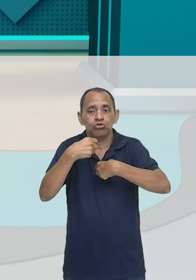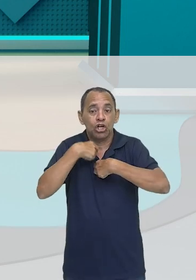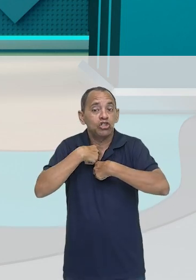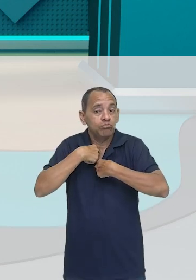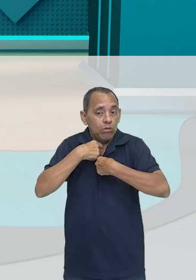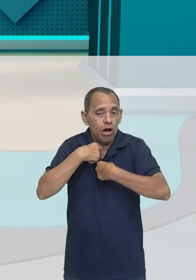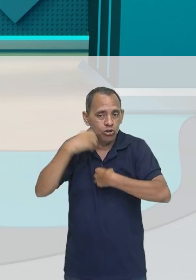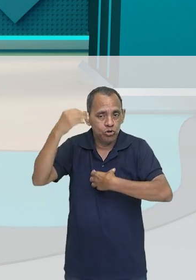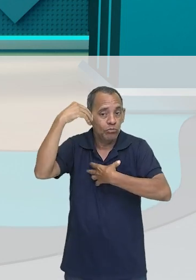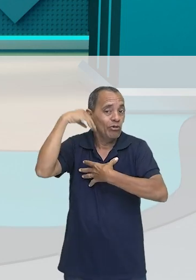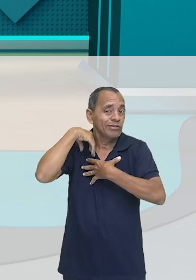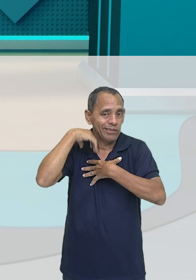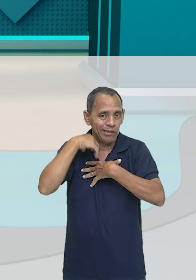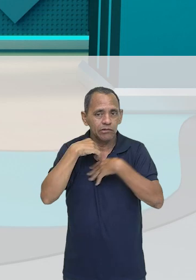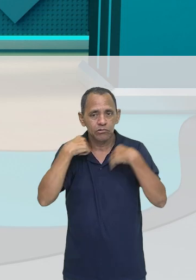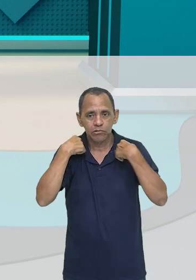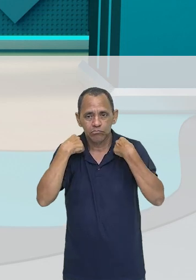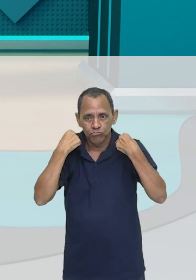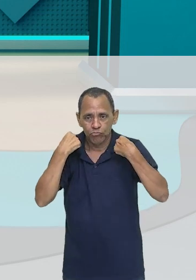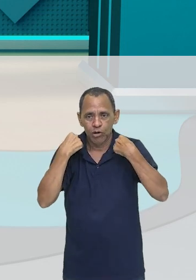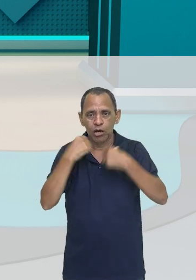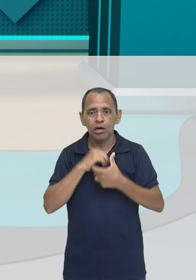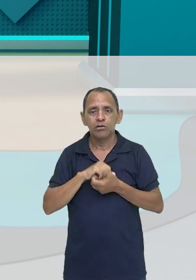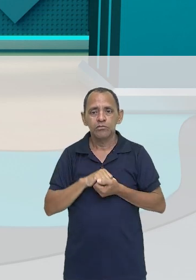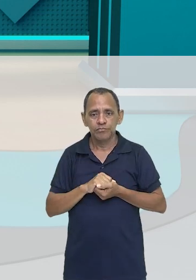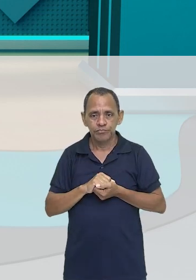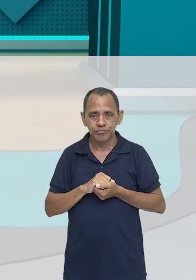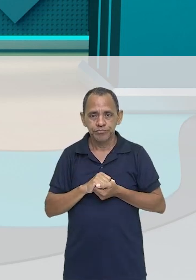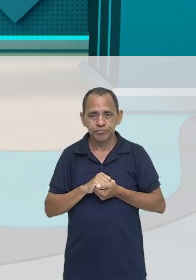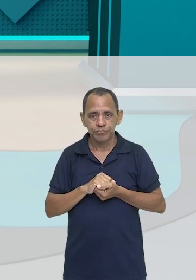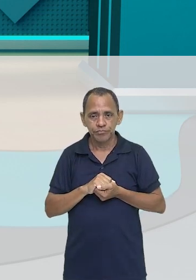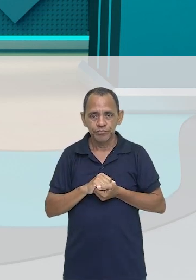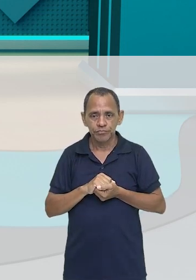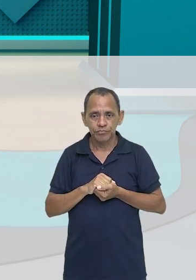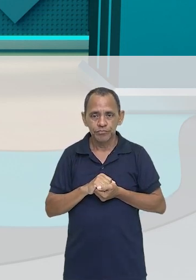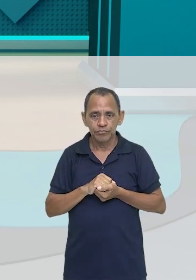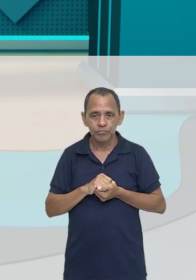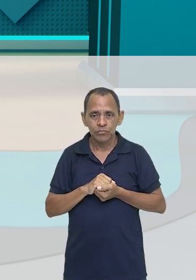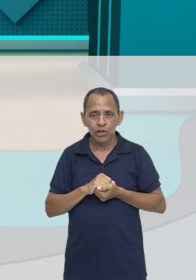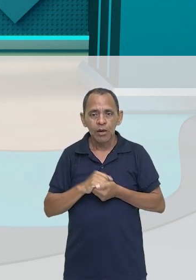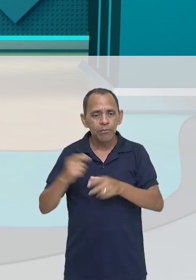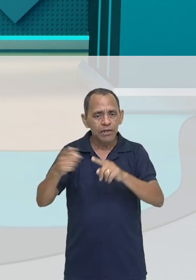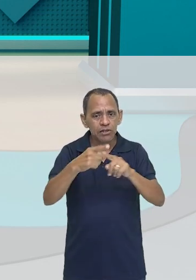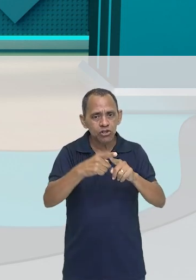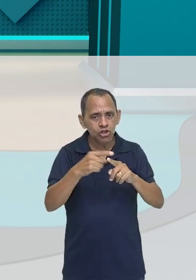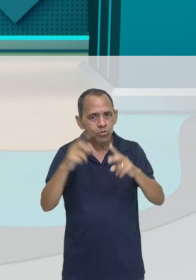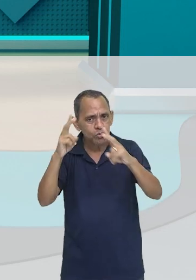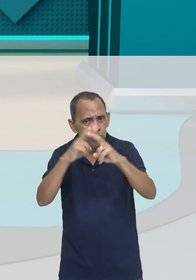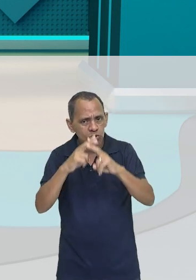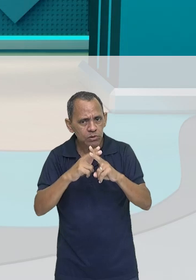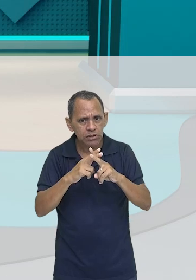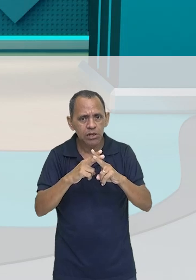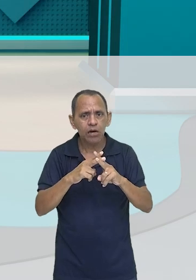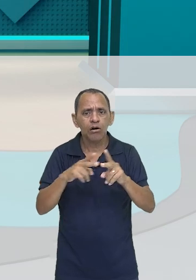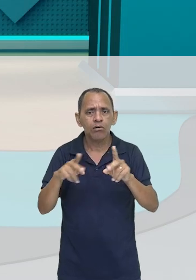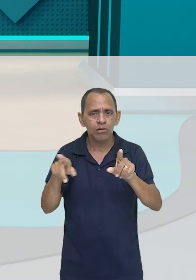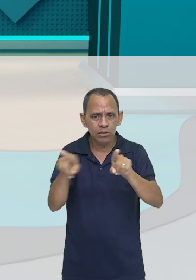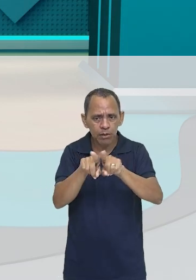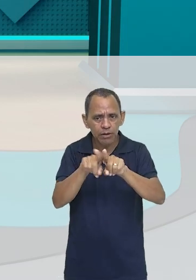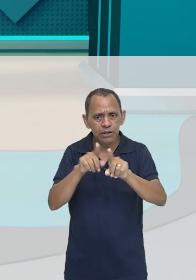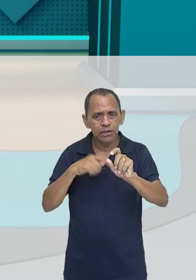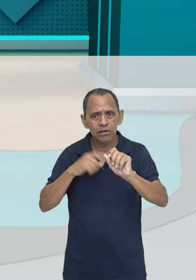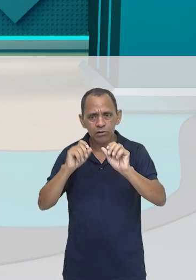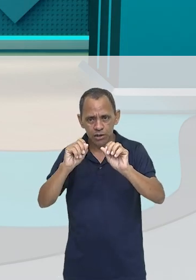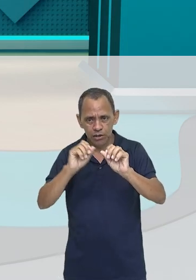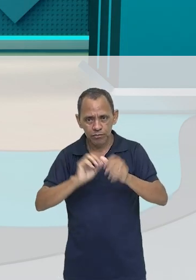nosso Bogu, tá certo? Então, para esse estilo de arte marcial, além dessa vestimenta, que é a